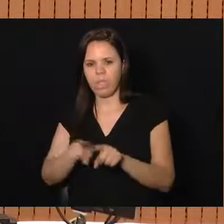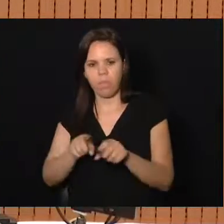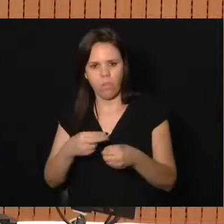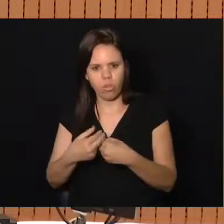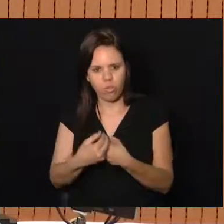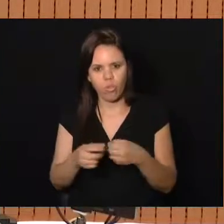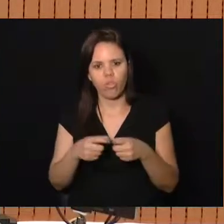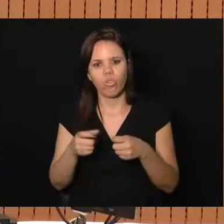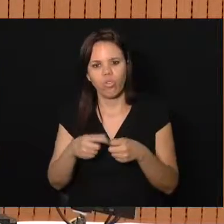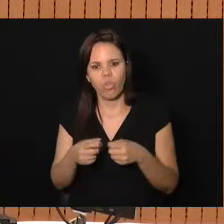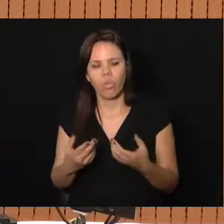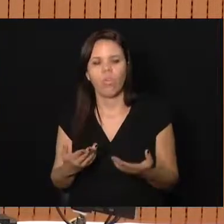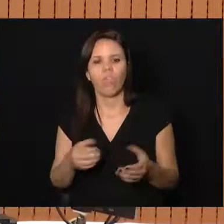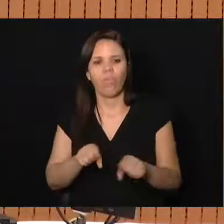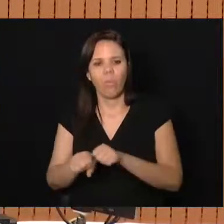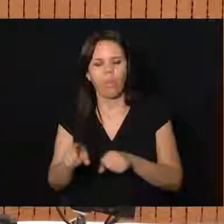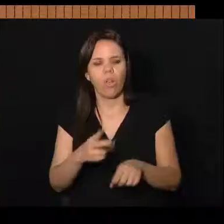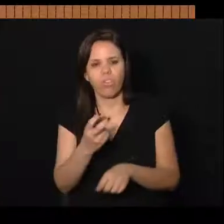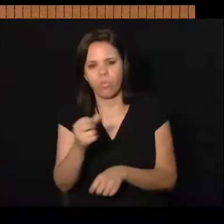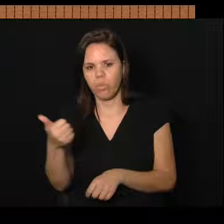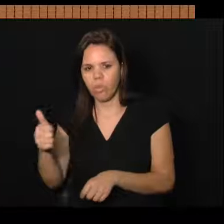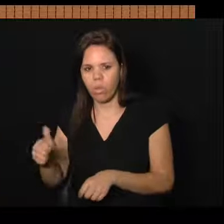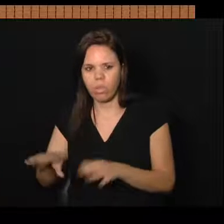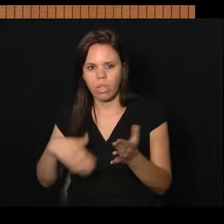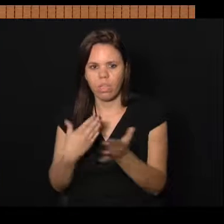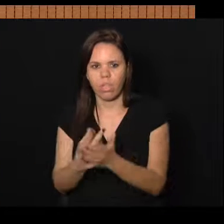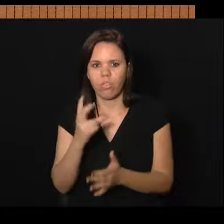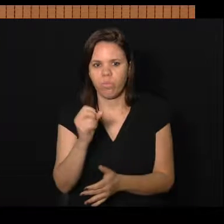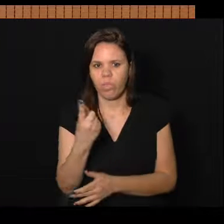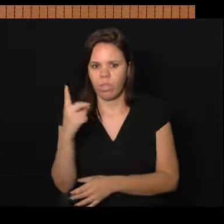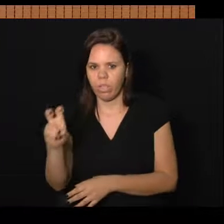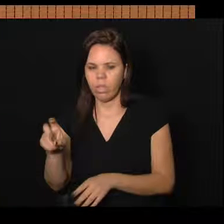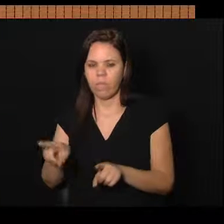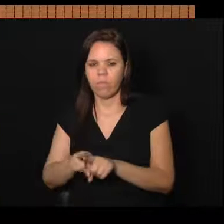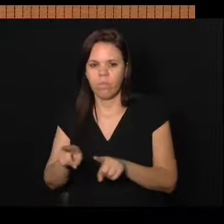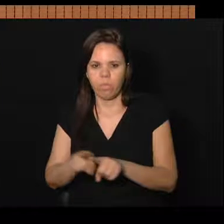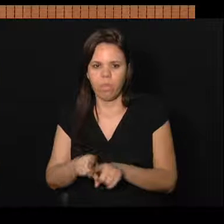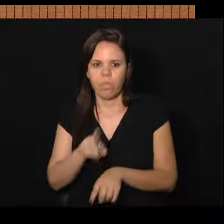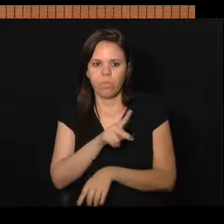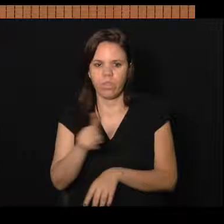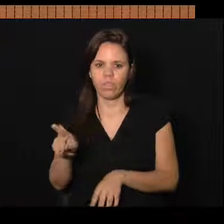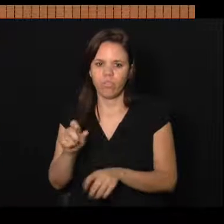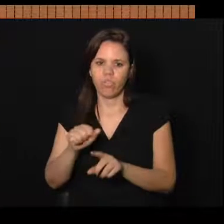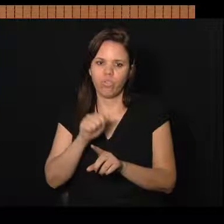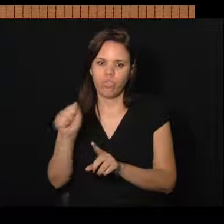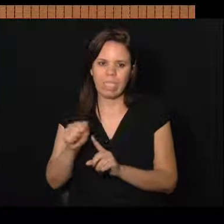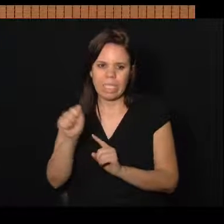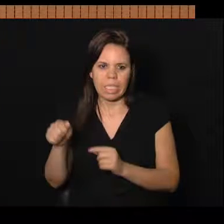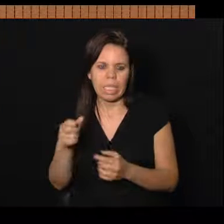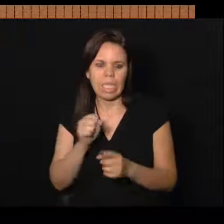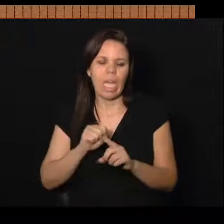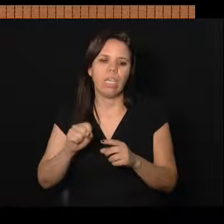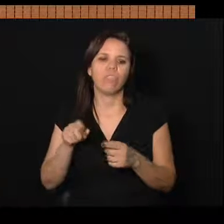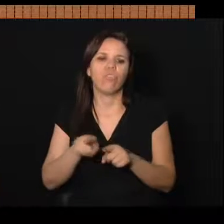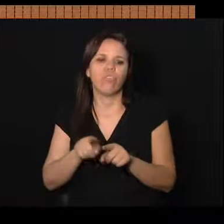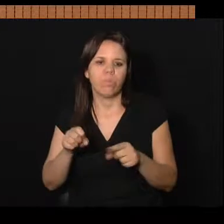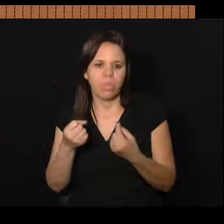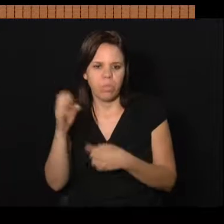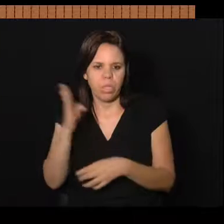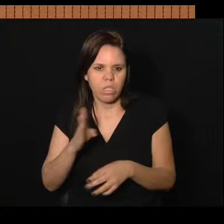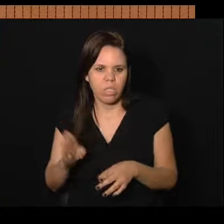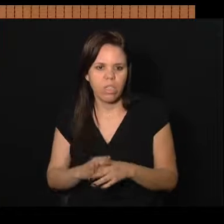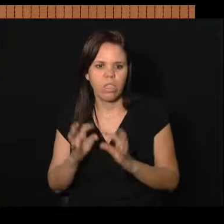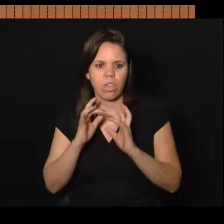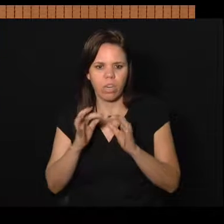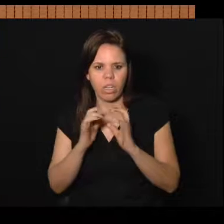Unicamp. De 2011 a 2015, presidiu a Sociedade Brasileira de Neurofisiologia Clínica